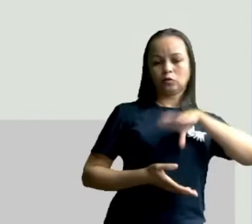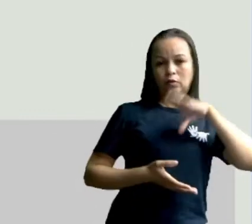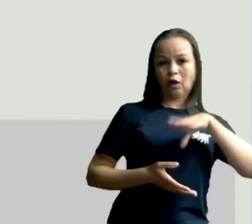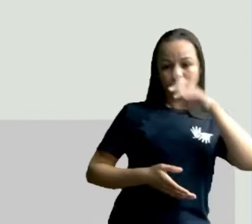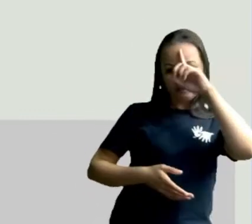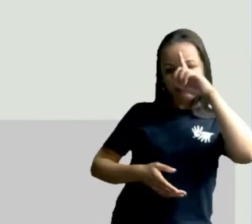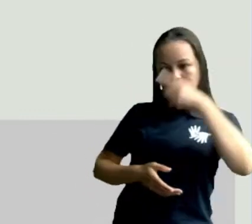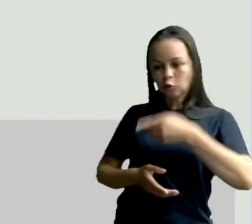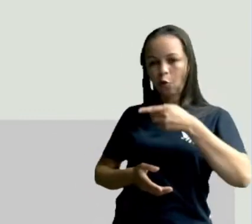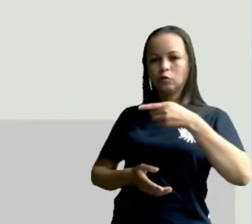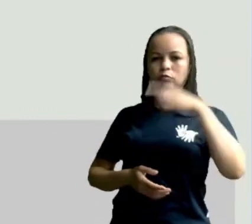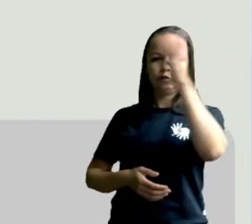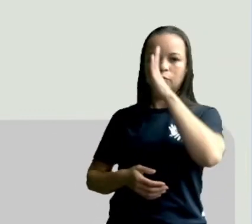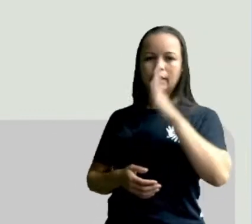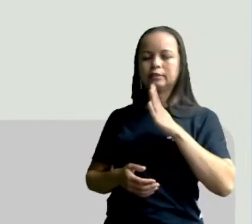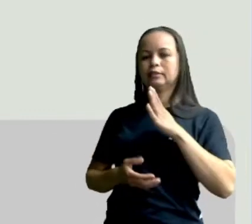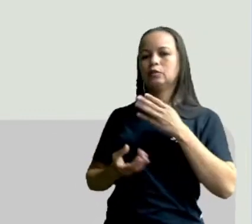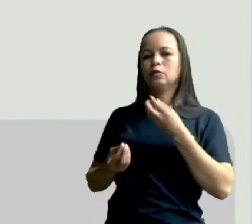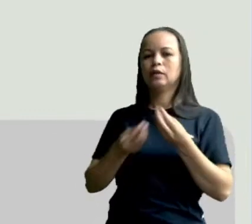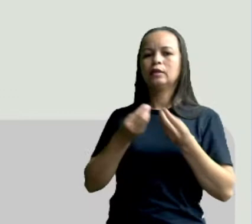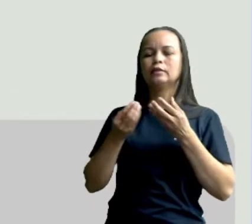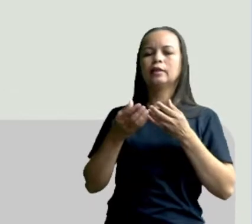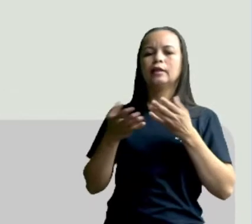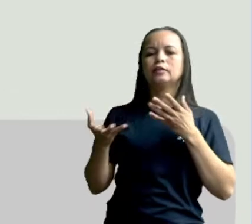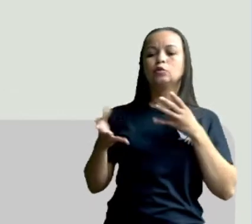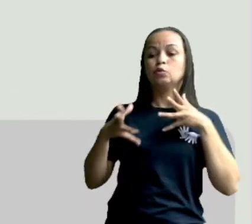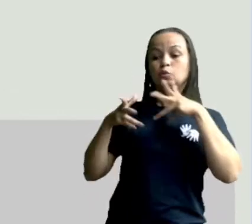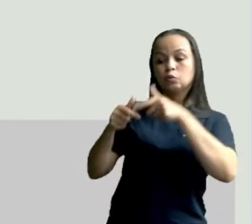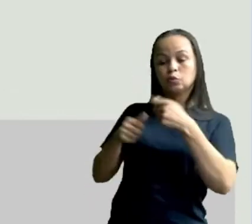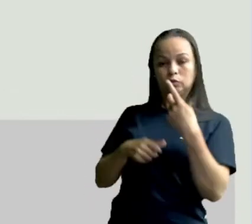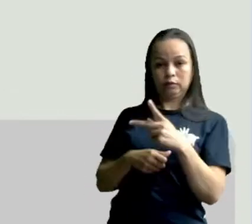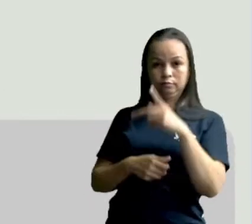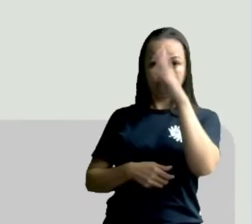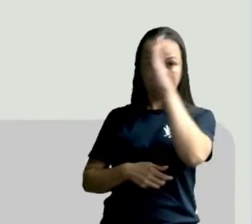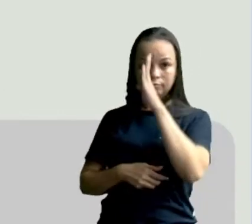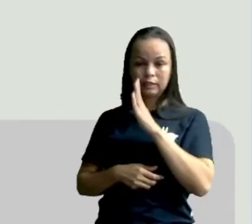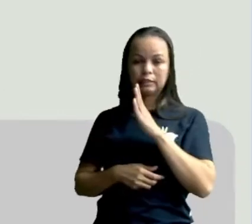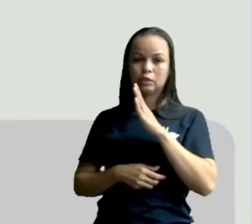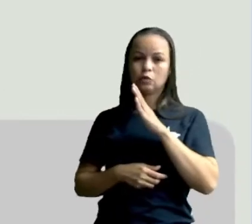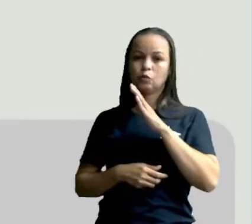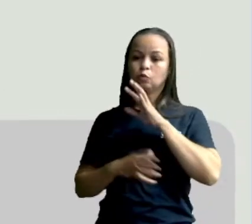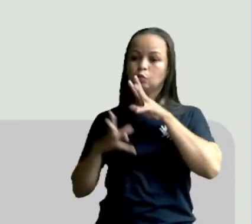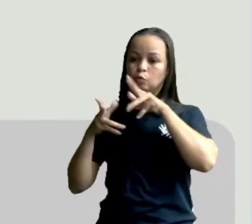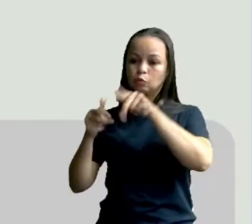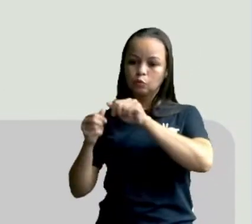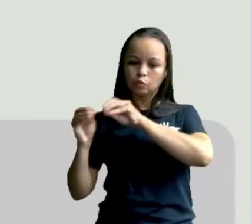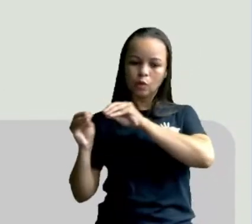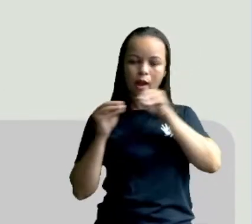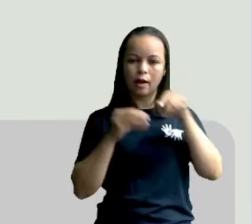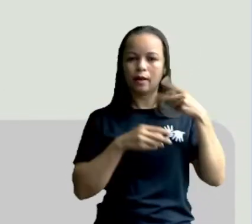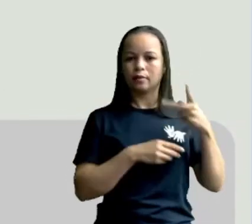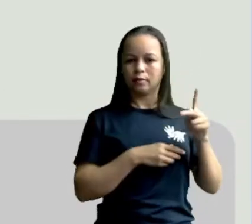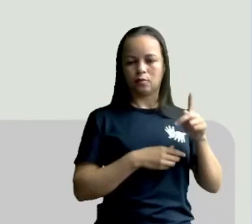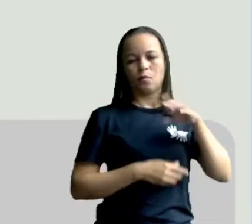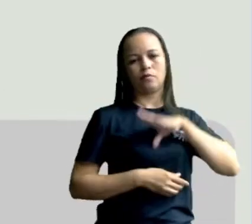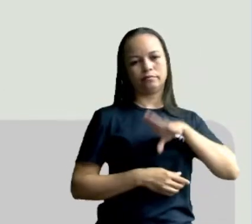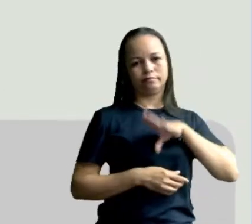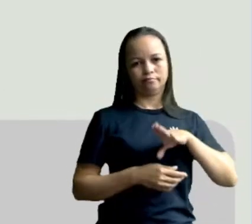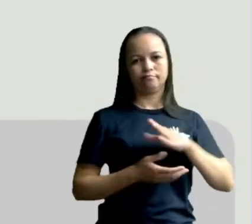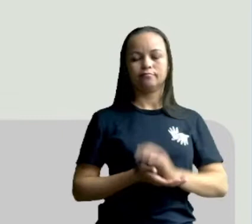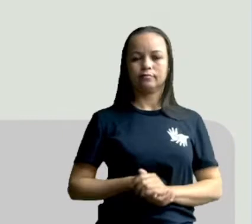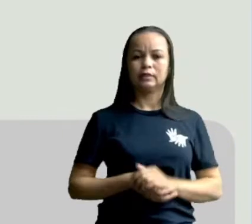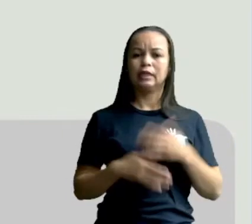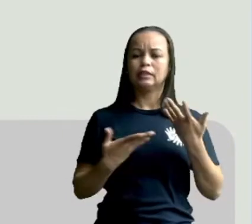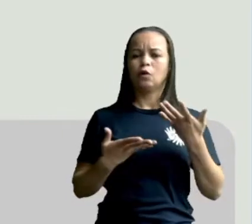extensão de Portugal, certo? Tudo que tinha aqui era de Portugal. Então, durante muito tempo, Portugal viveu